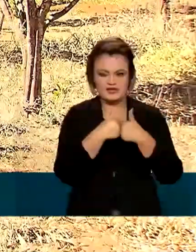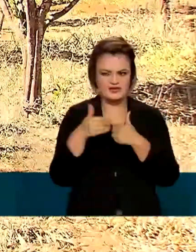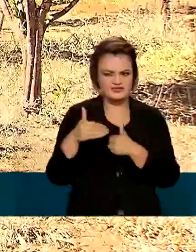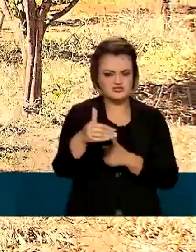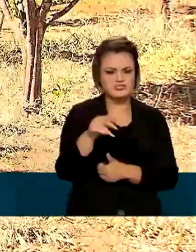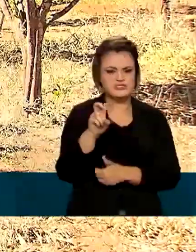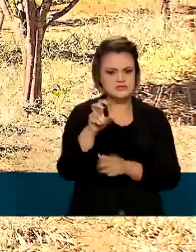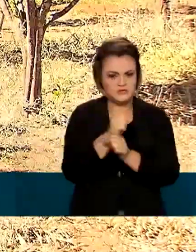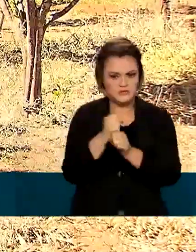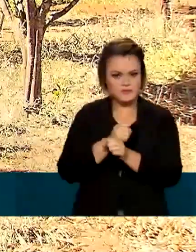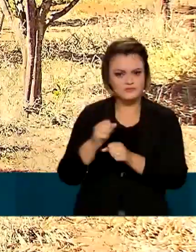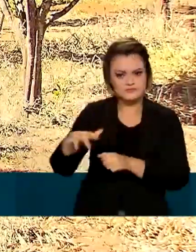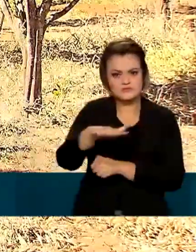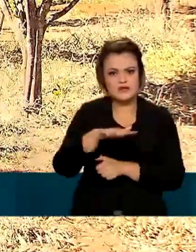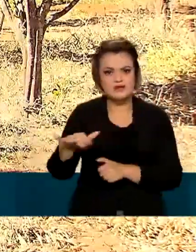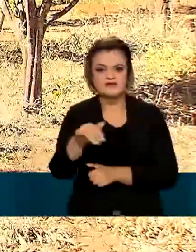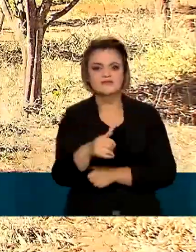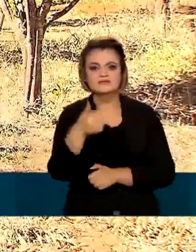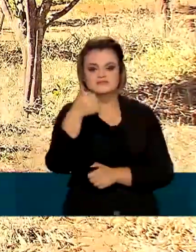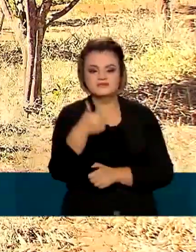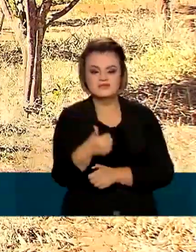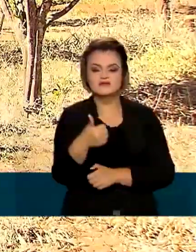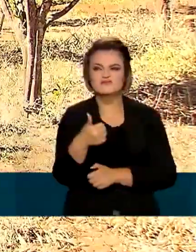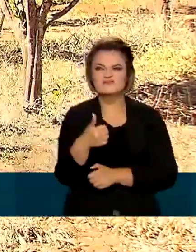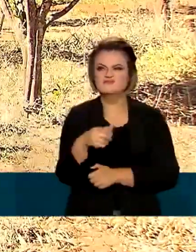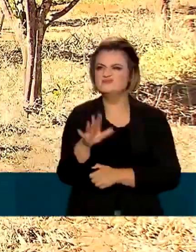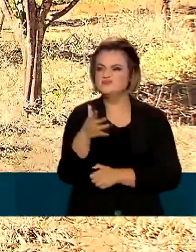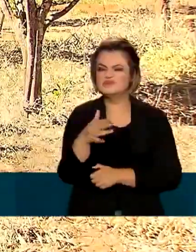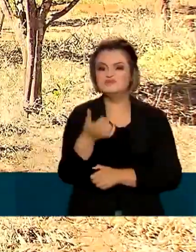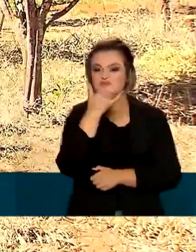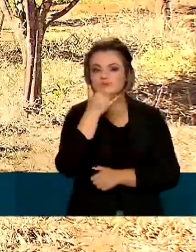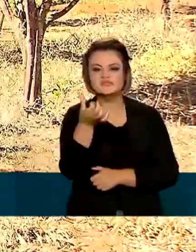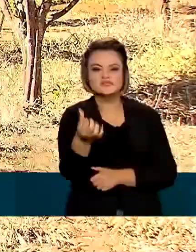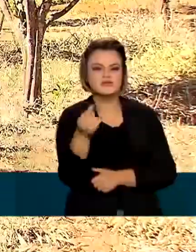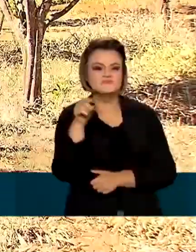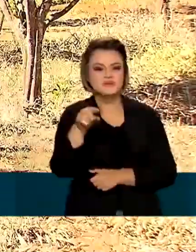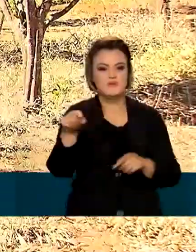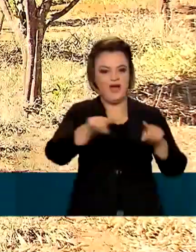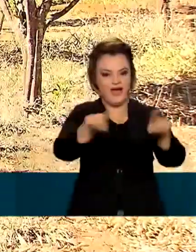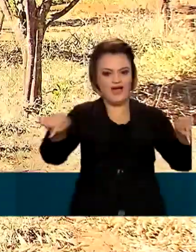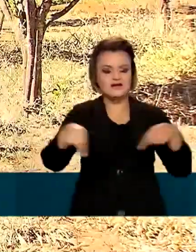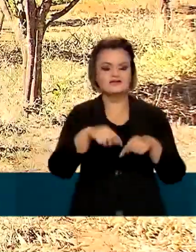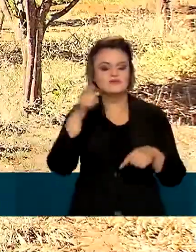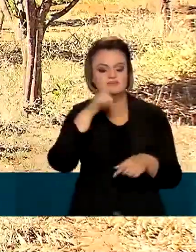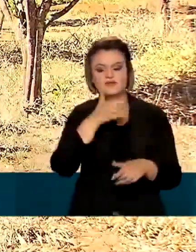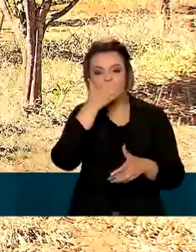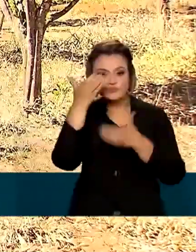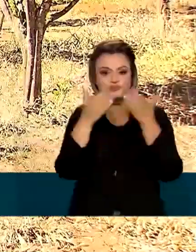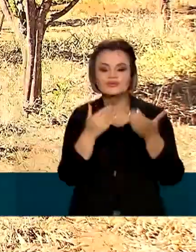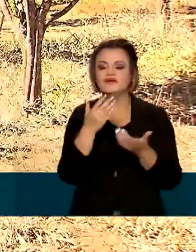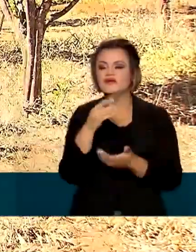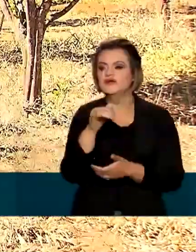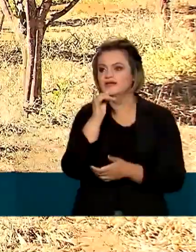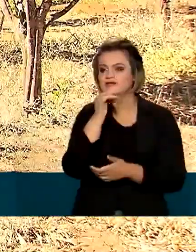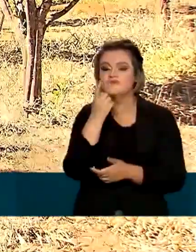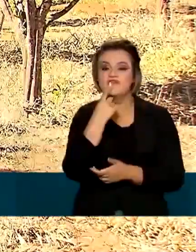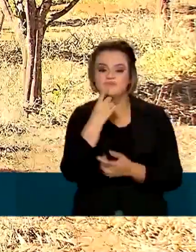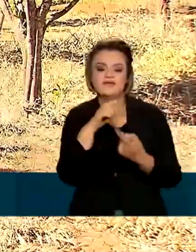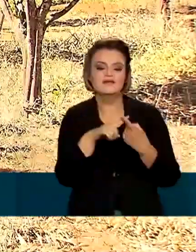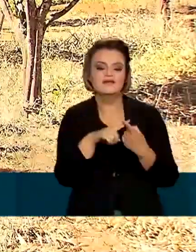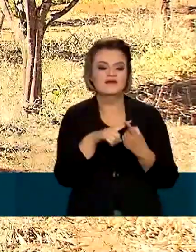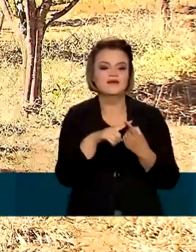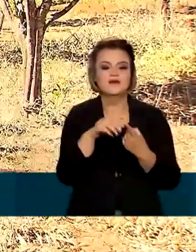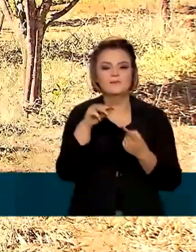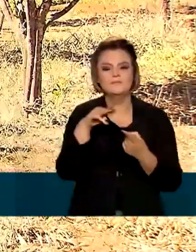5 anos, em uma área de cerca de 6 mil hectares, sejam produzidas frutas vermelhas, como a framboesa,